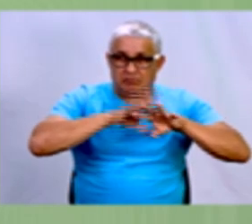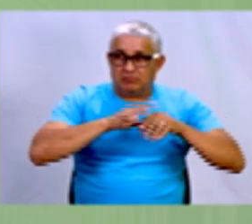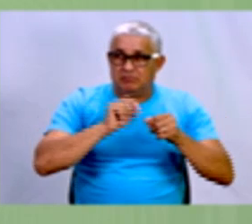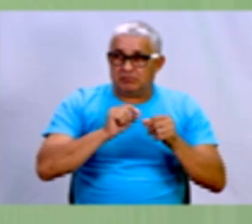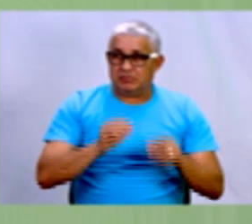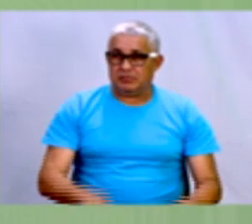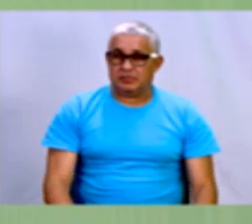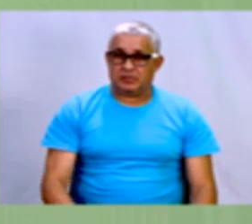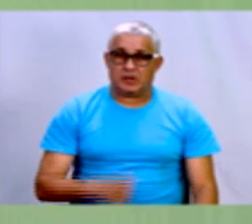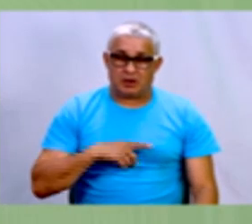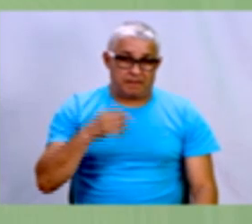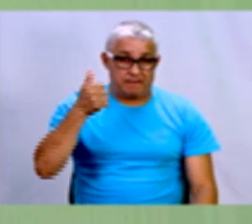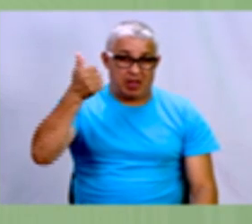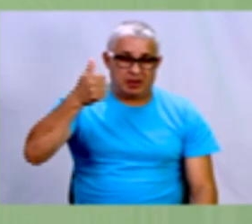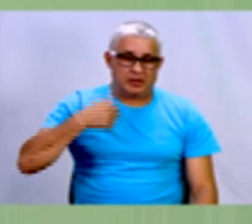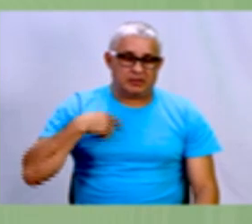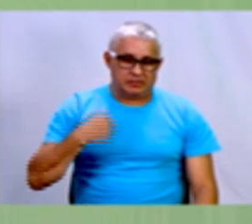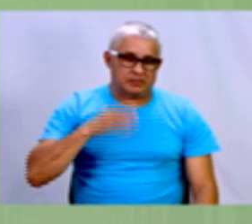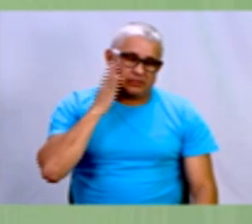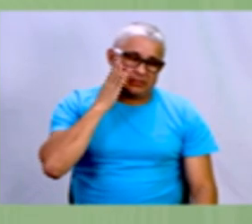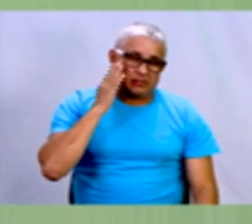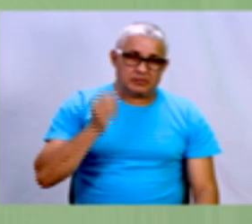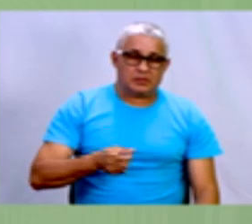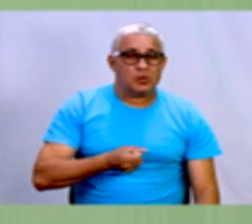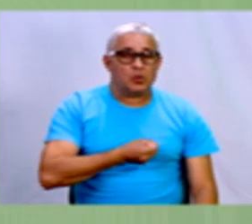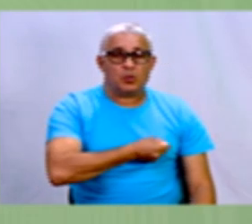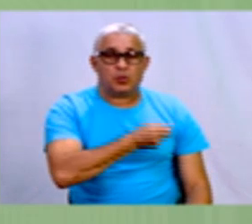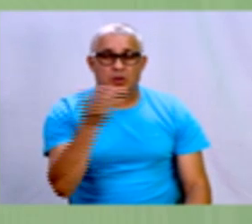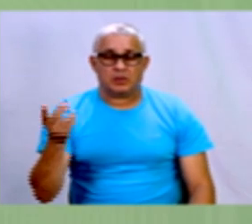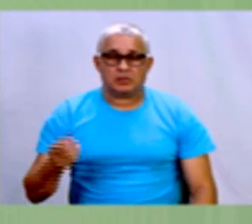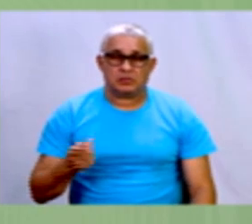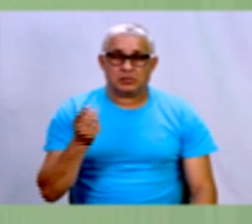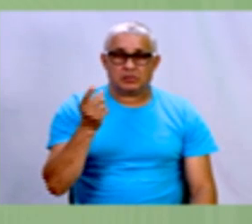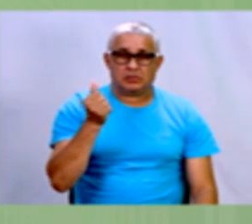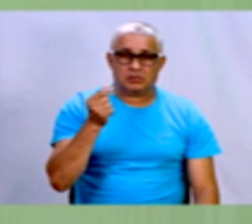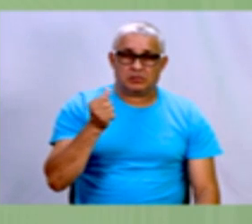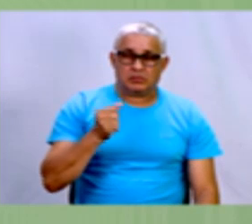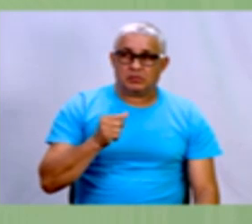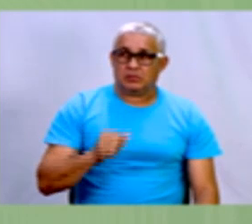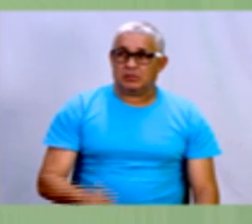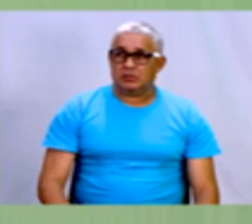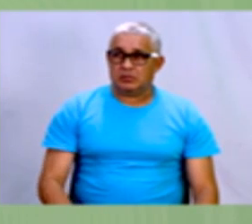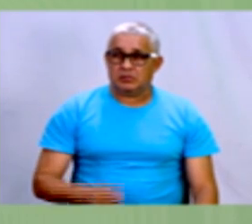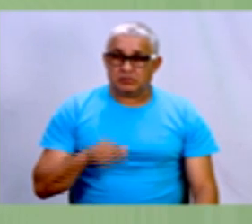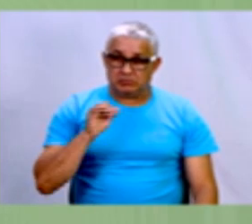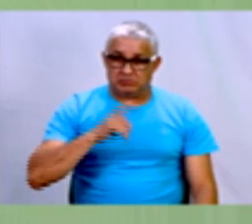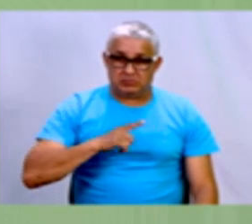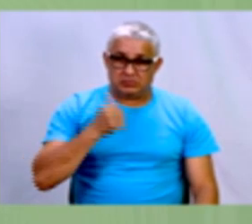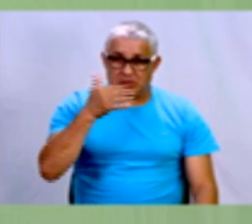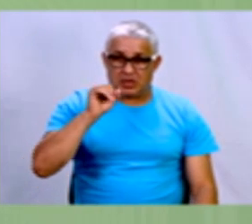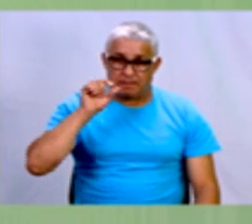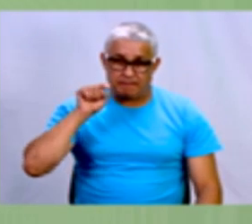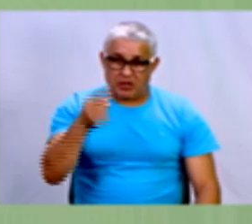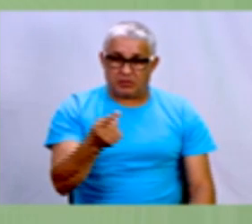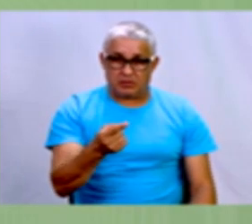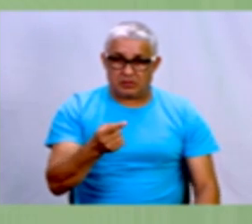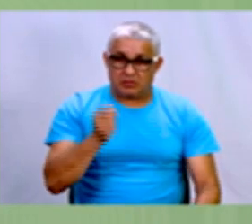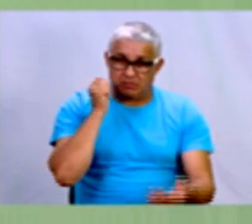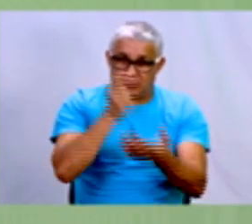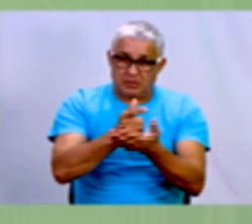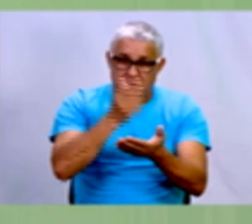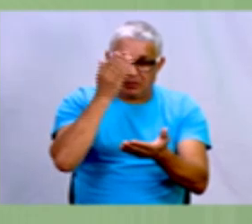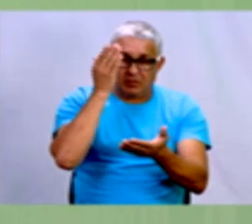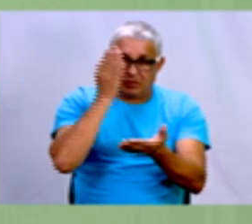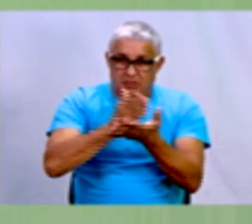Então, aqui eu tenho que, a primeira coisa que eu vou ter que saber aqui, qual que vai ser o valor da amortização. Se eu tenho R$10.000 e eu vou pagar em 4